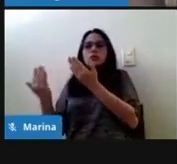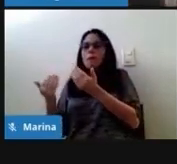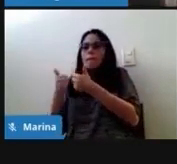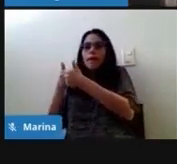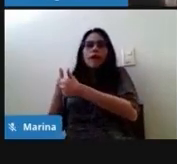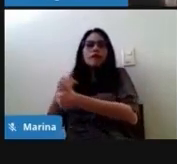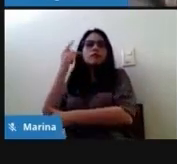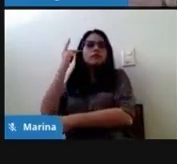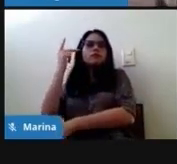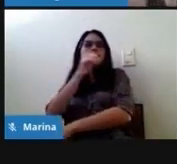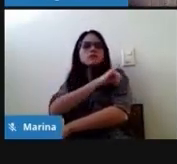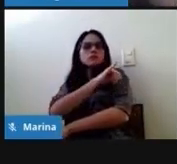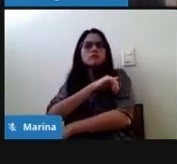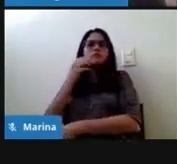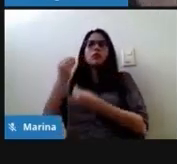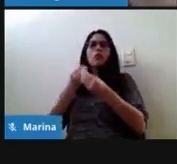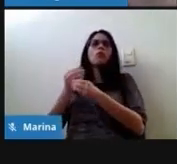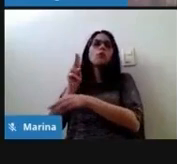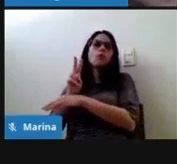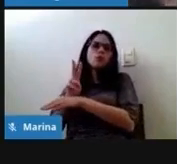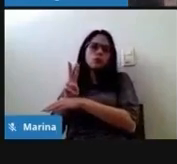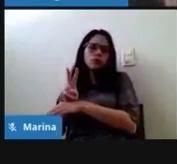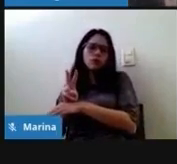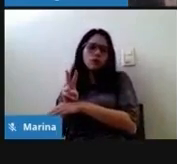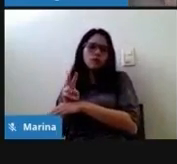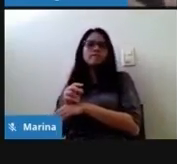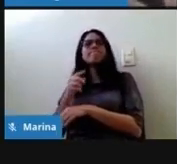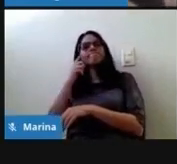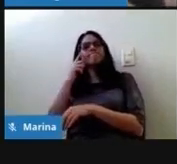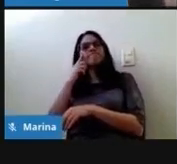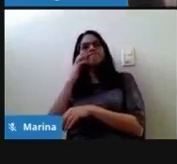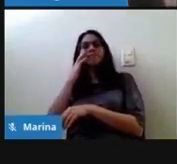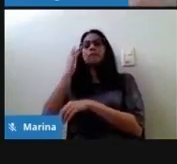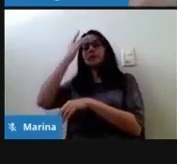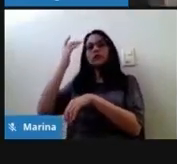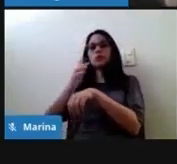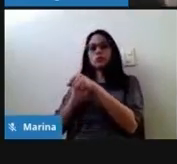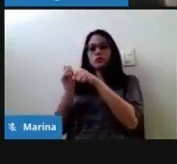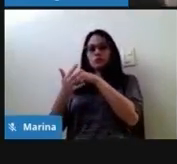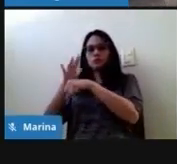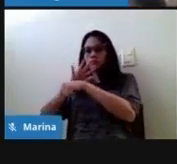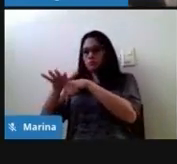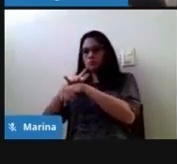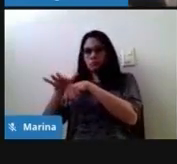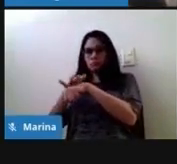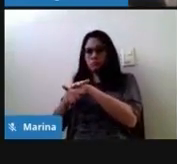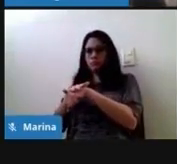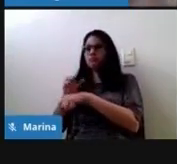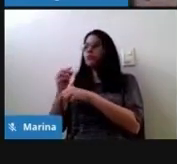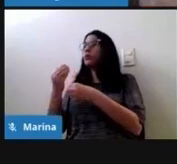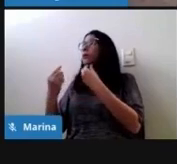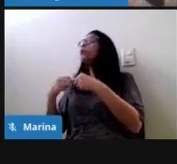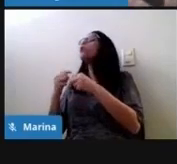estado de Minas, pensando em quais são as situações que favorecem, né, o adoecimento ou a morte de pessoas pela Covid aqui